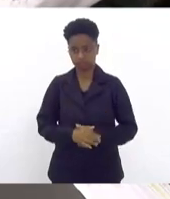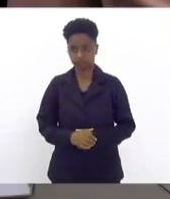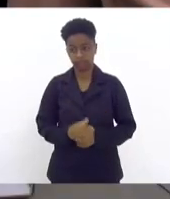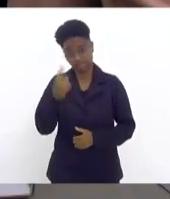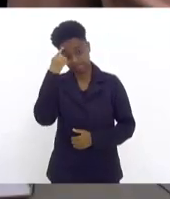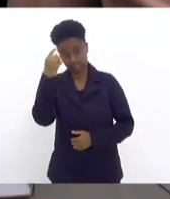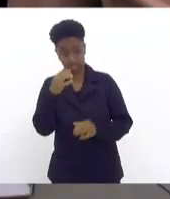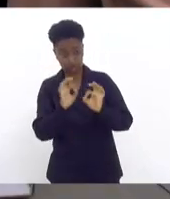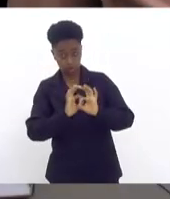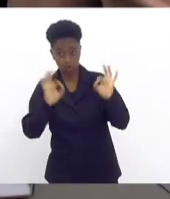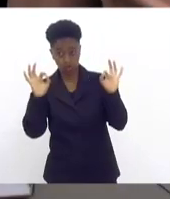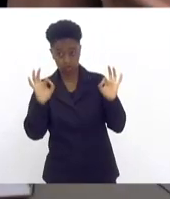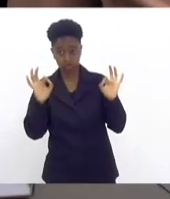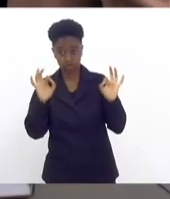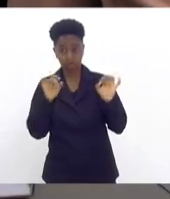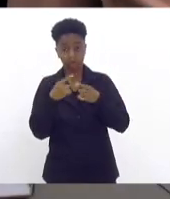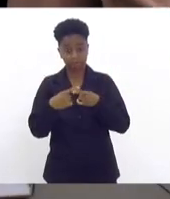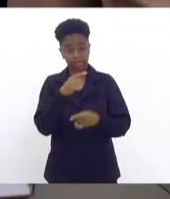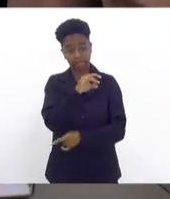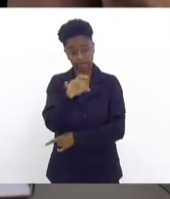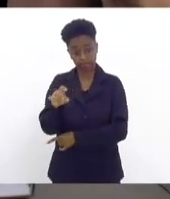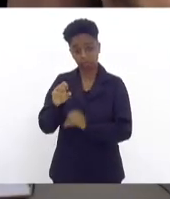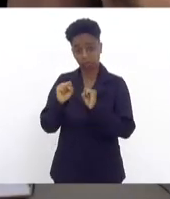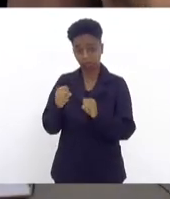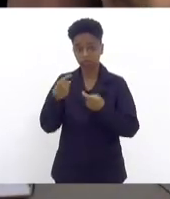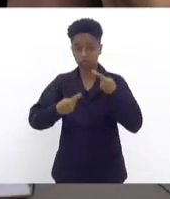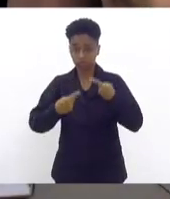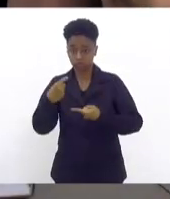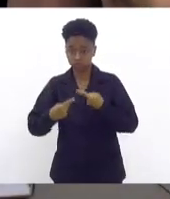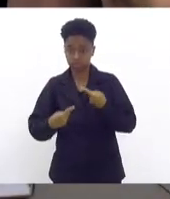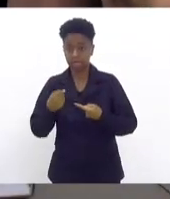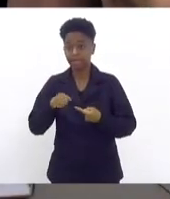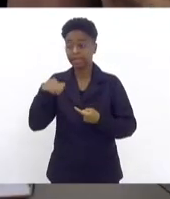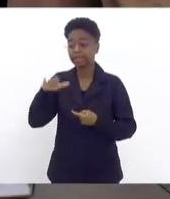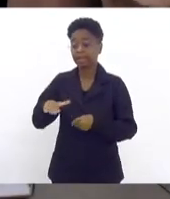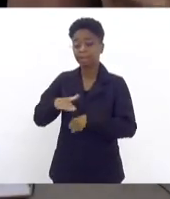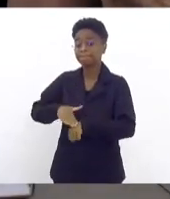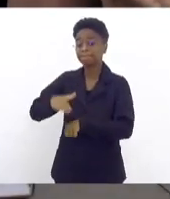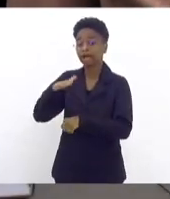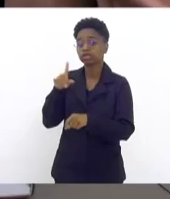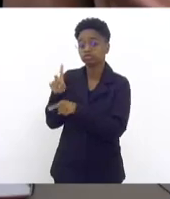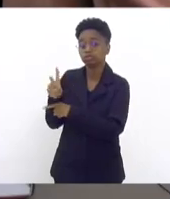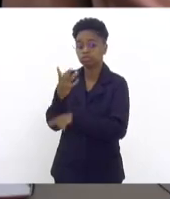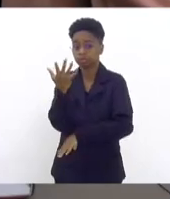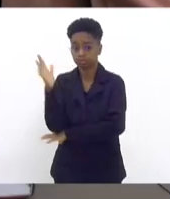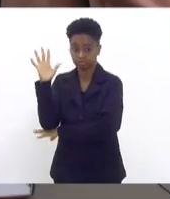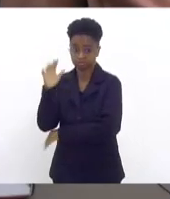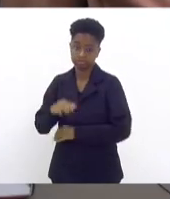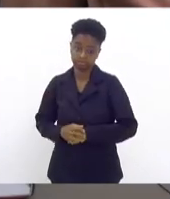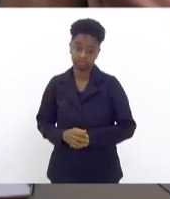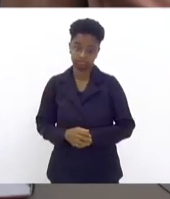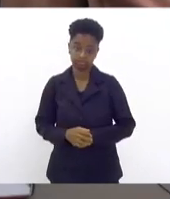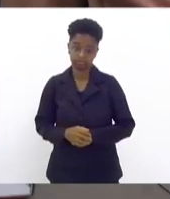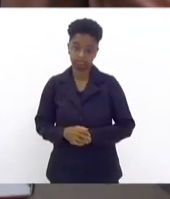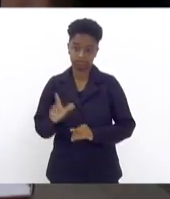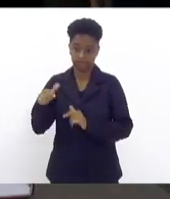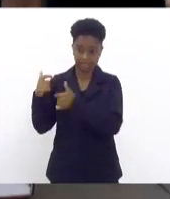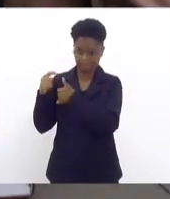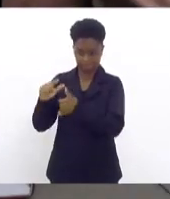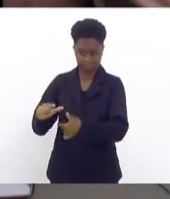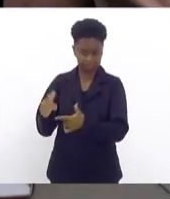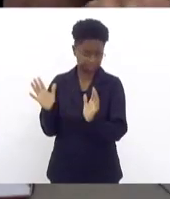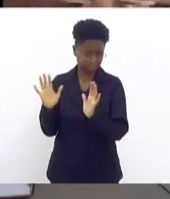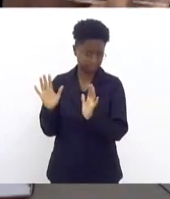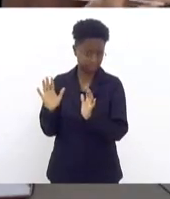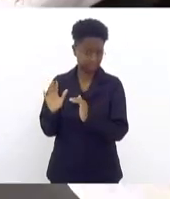é ótima, né? Que cada um disputa quem é mais conservador. Preservacionista. Pronto. Conservador.